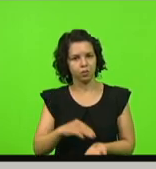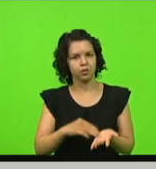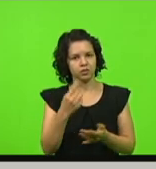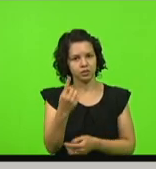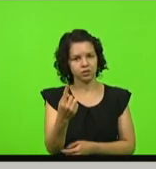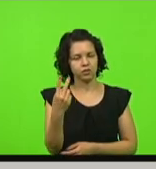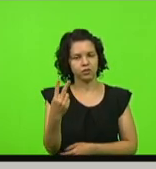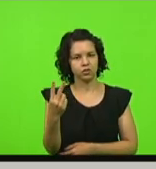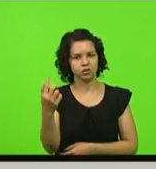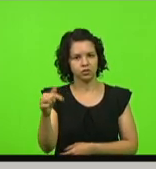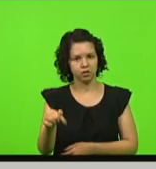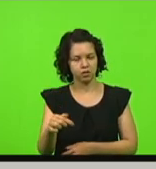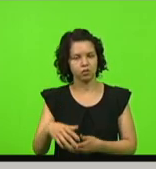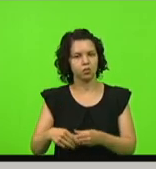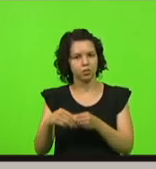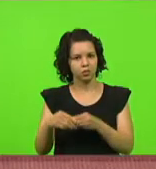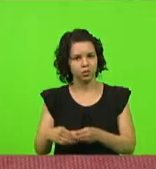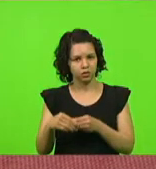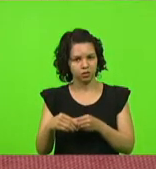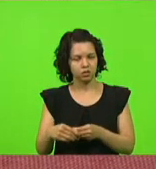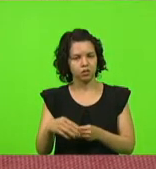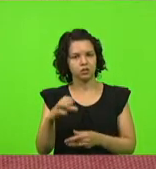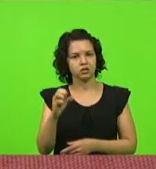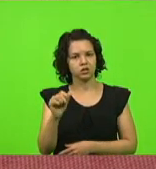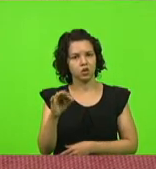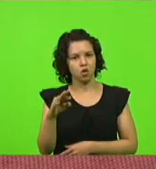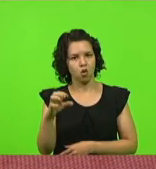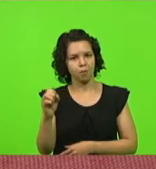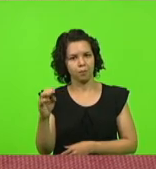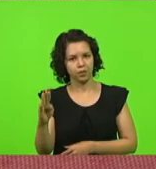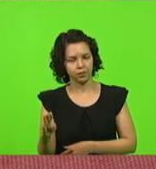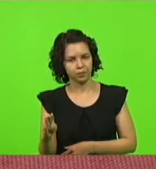1127, autor deputado Mauro de Nadal, cumprimentando a empresa Cicobi São Miguel do Oeste.